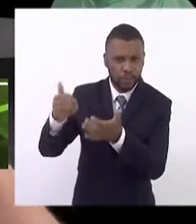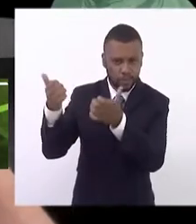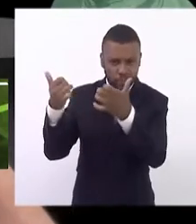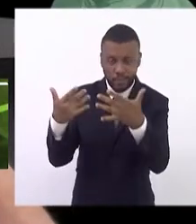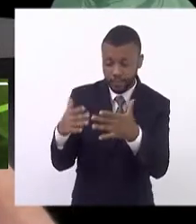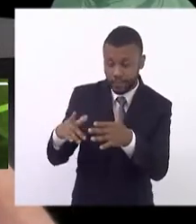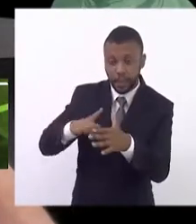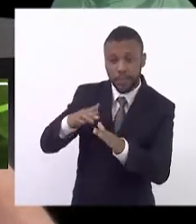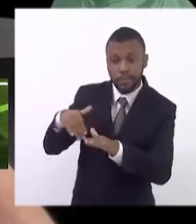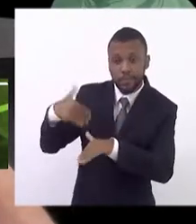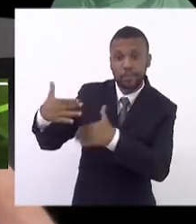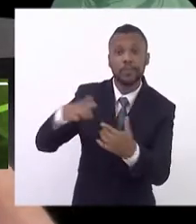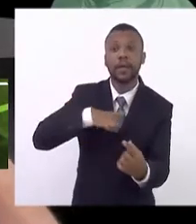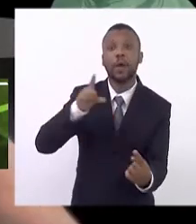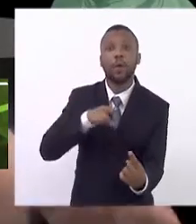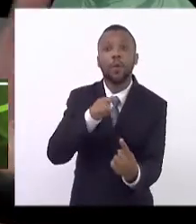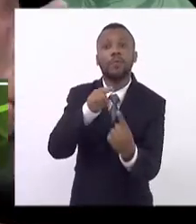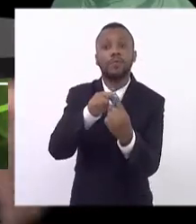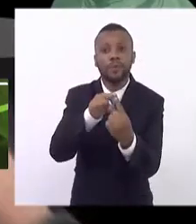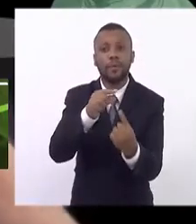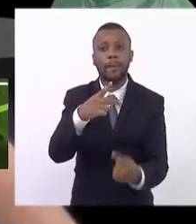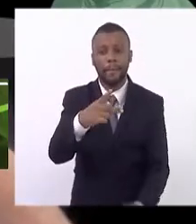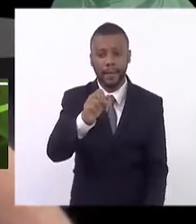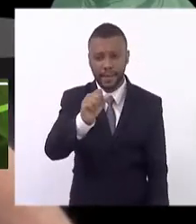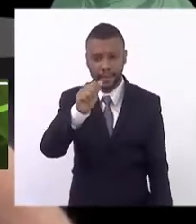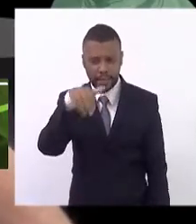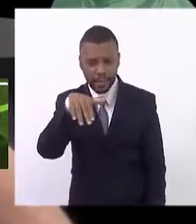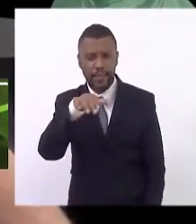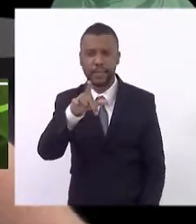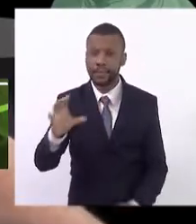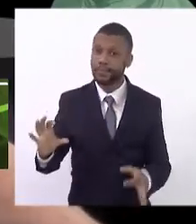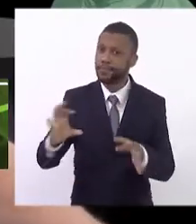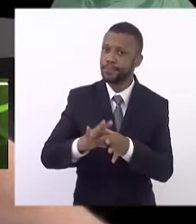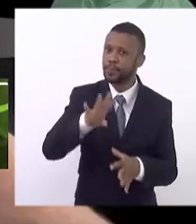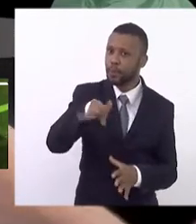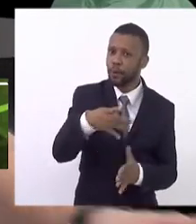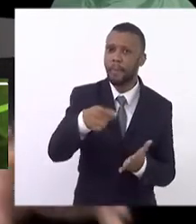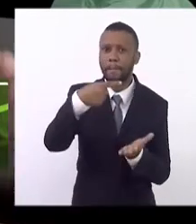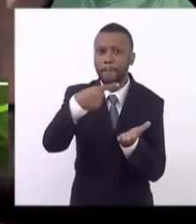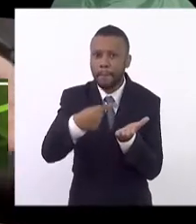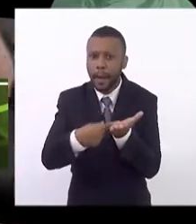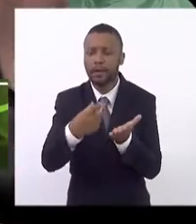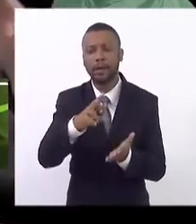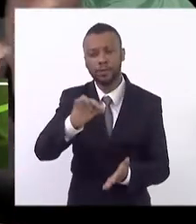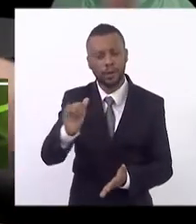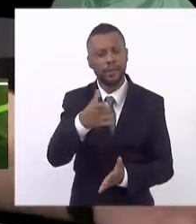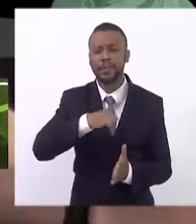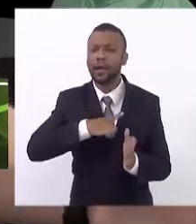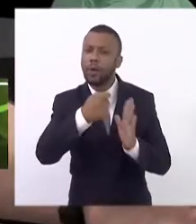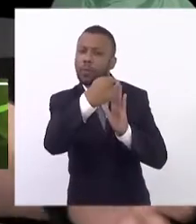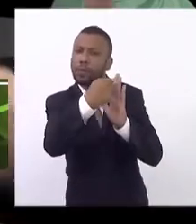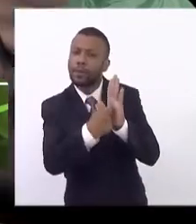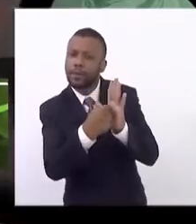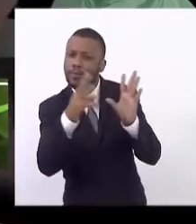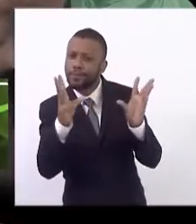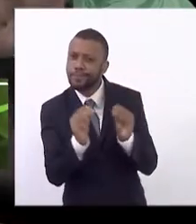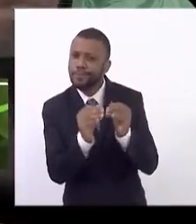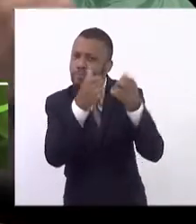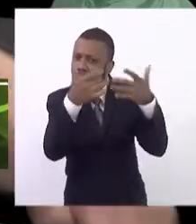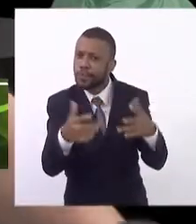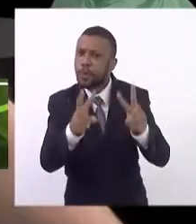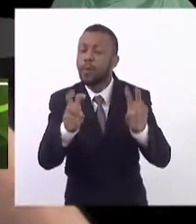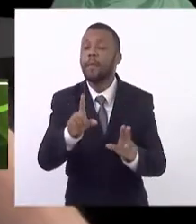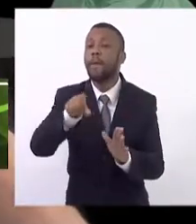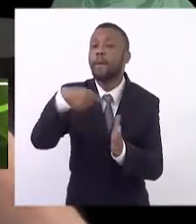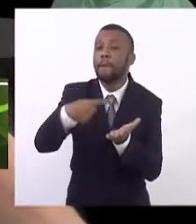foram incluídas aí no Pacto RJ. Por favor. Aí, um pequeno texto falando do Pacto e